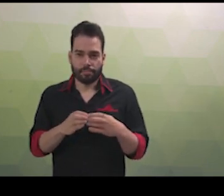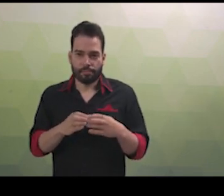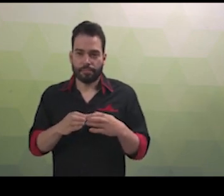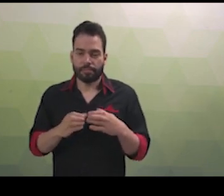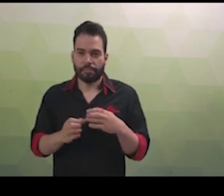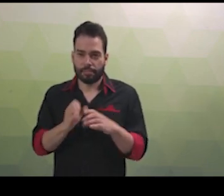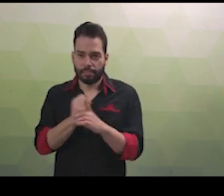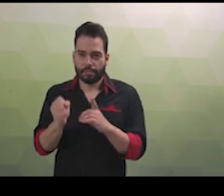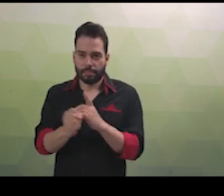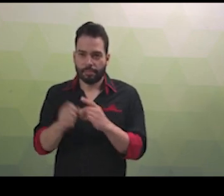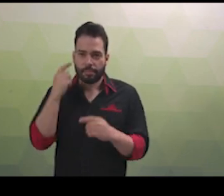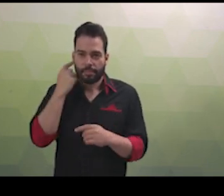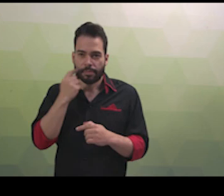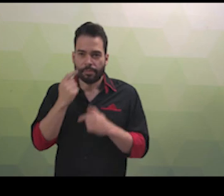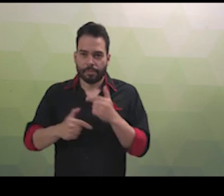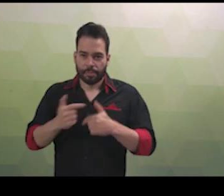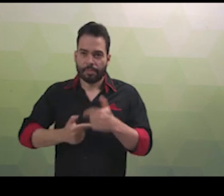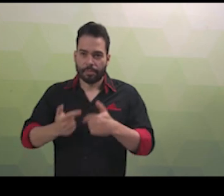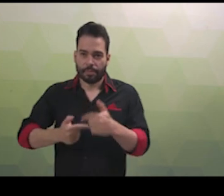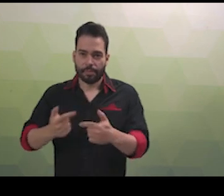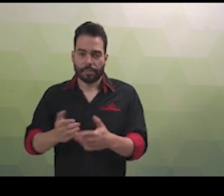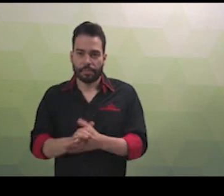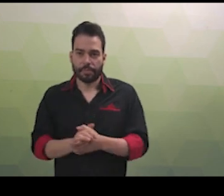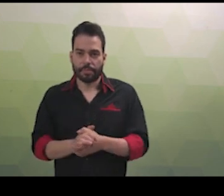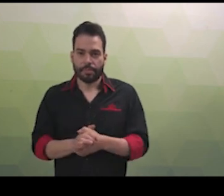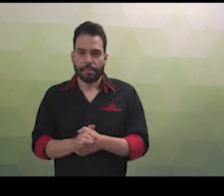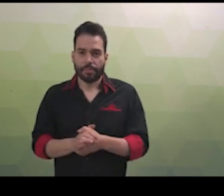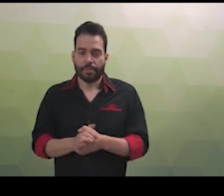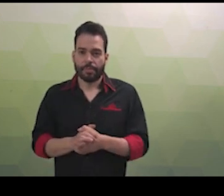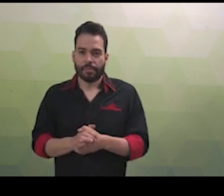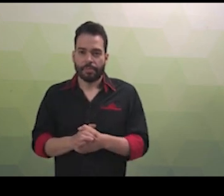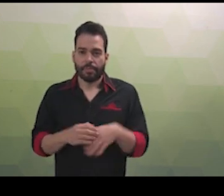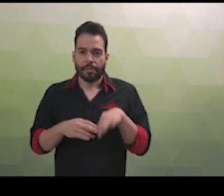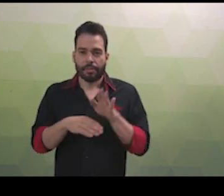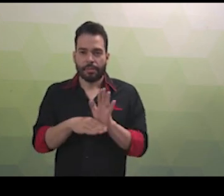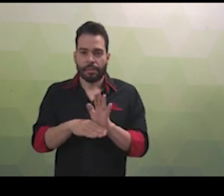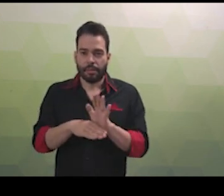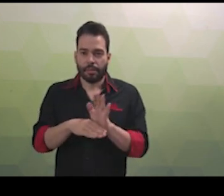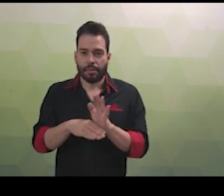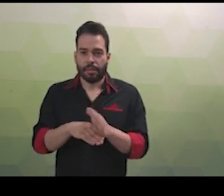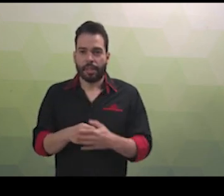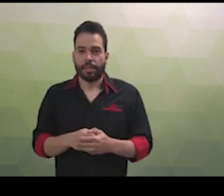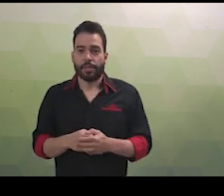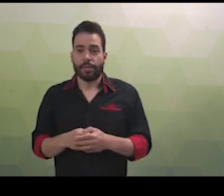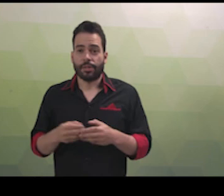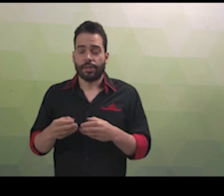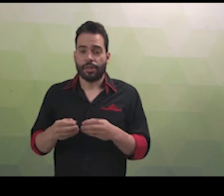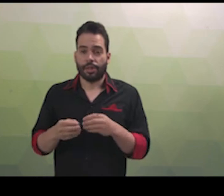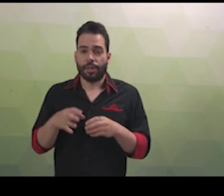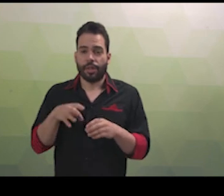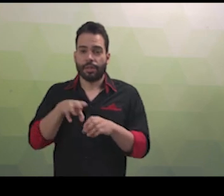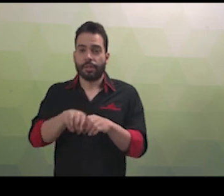dos movimentos sociais dos surdos e também possibilitou que seus membros produzissem, coletivamente, novos